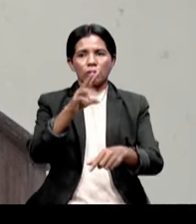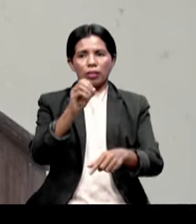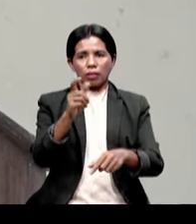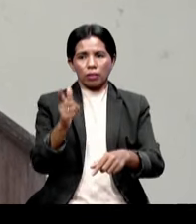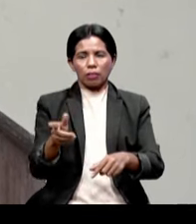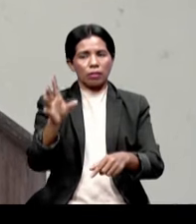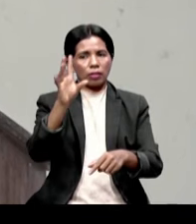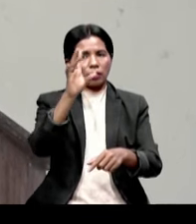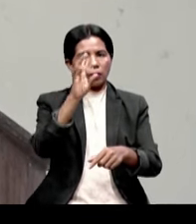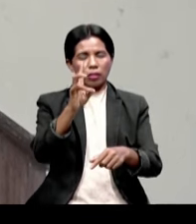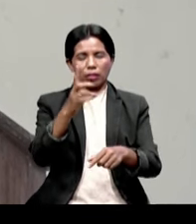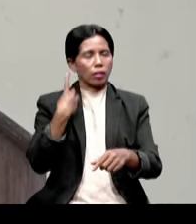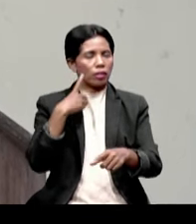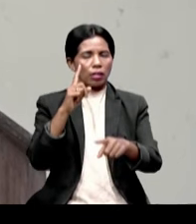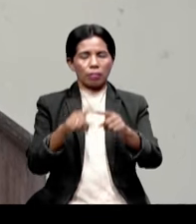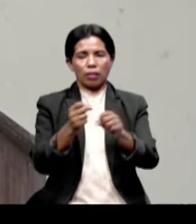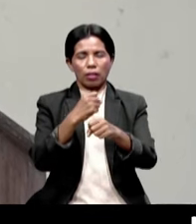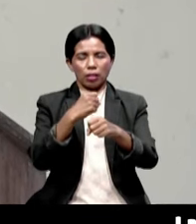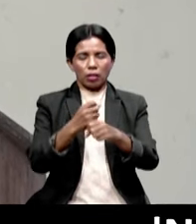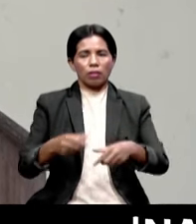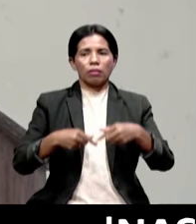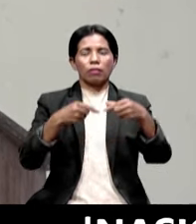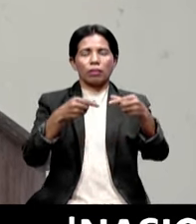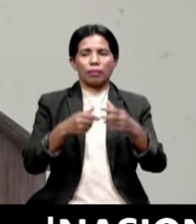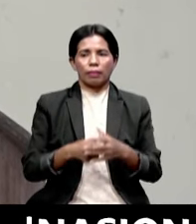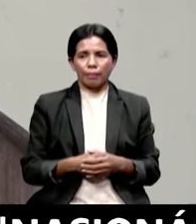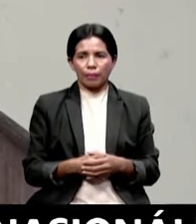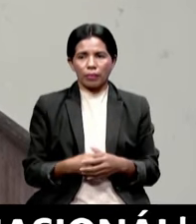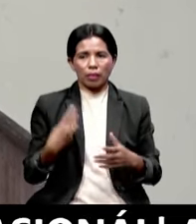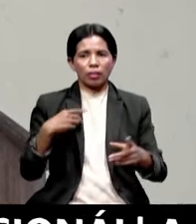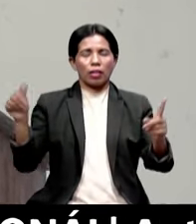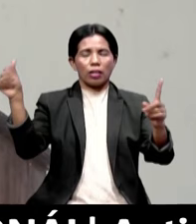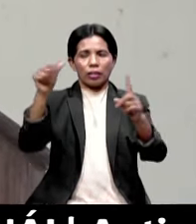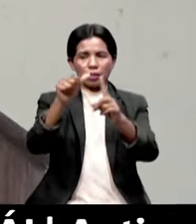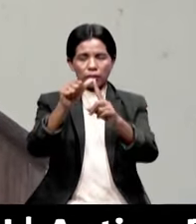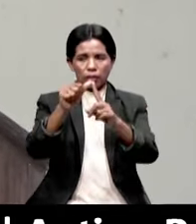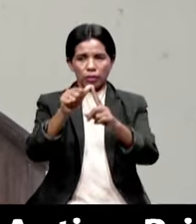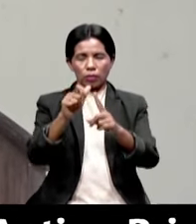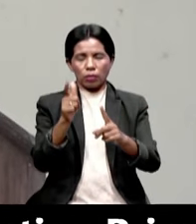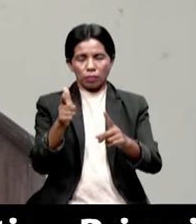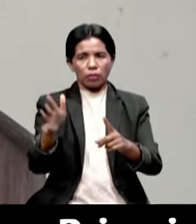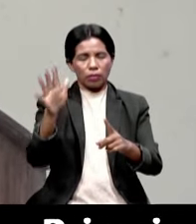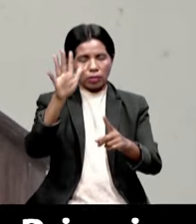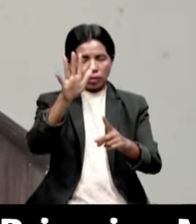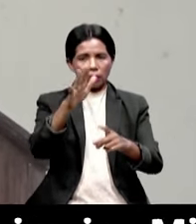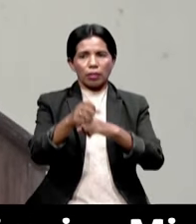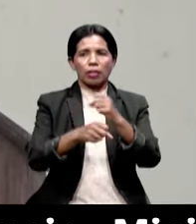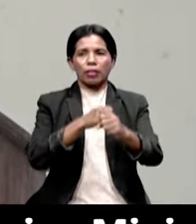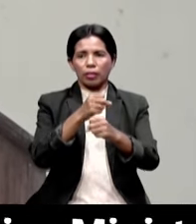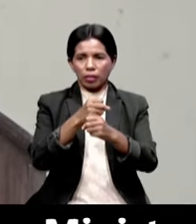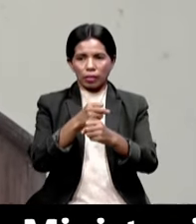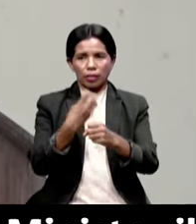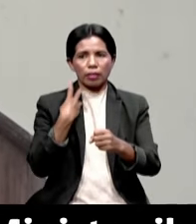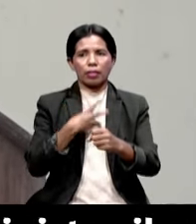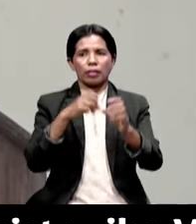2026 kita la bele hala toleransi tamita atua tinsiona mais de 25 anos Então, ela